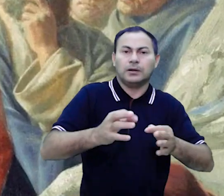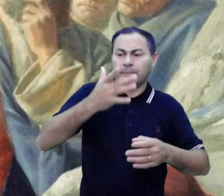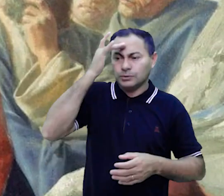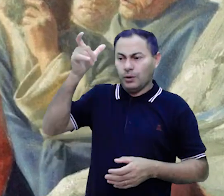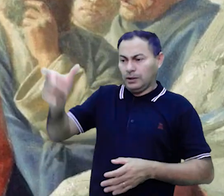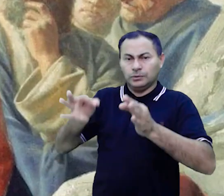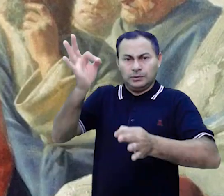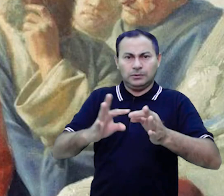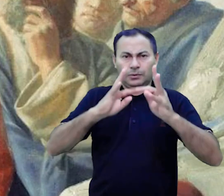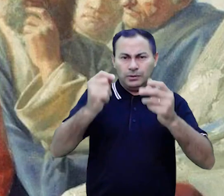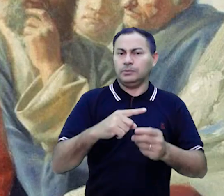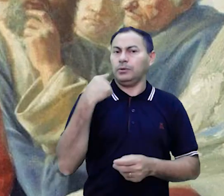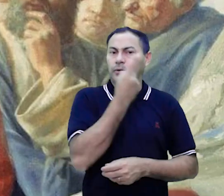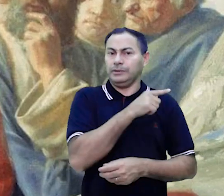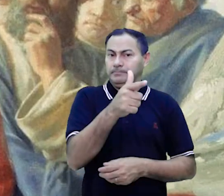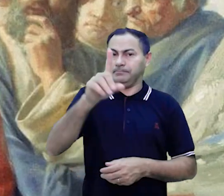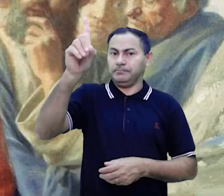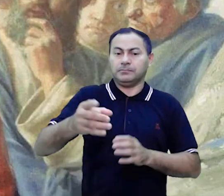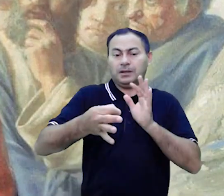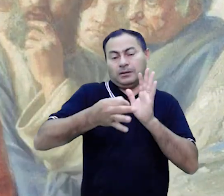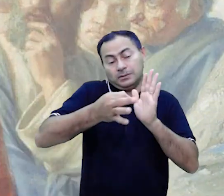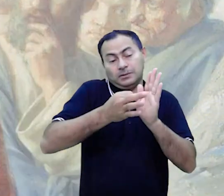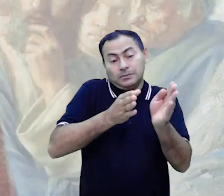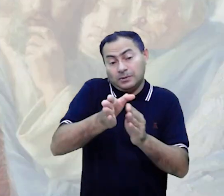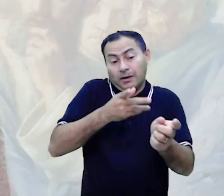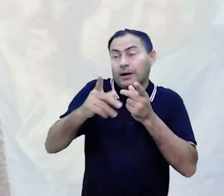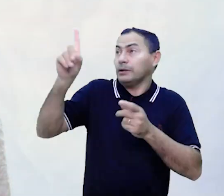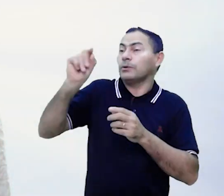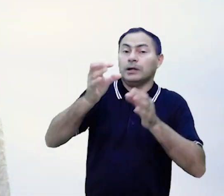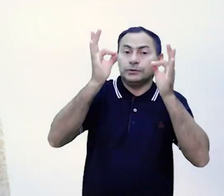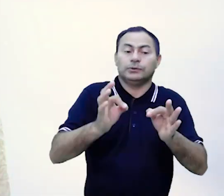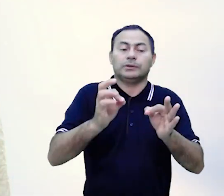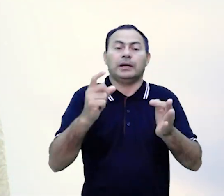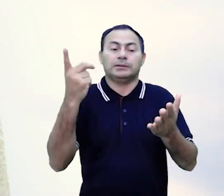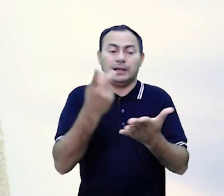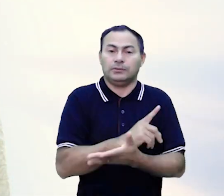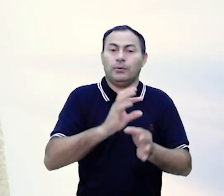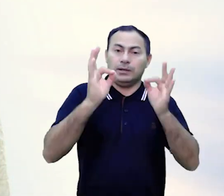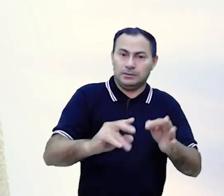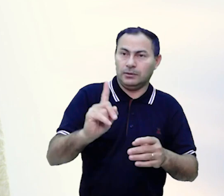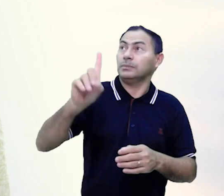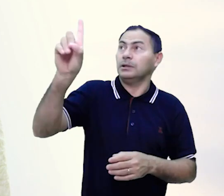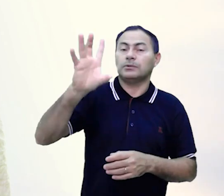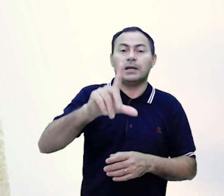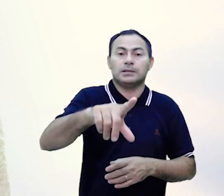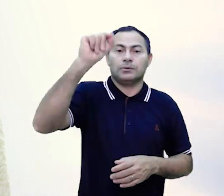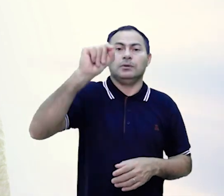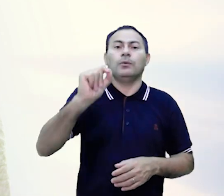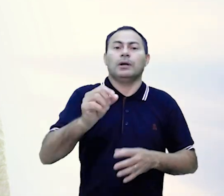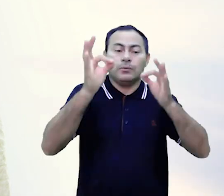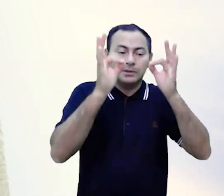julgaria com justiça? Nós não temos o direito de sugerir a Deus o que é justo e o que não é. É Deus